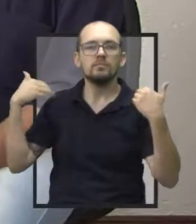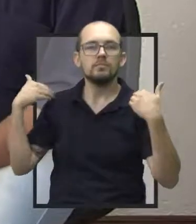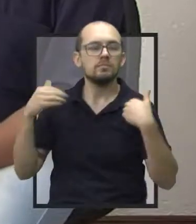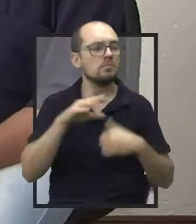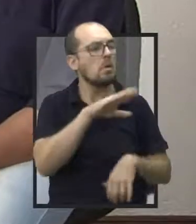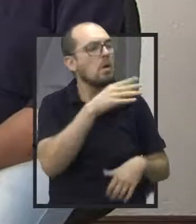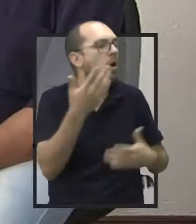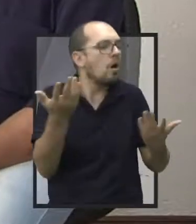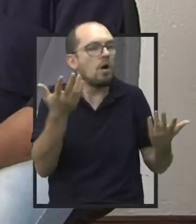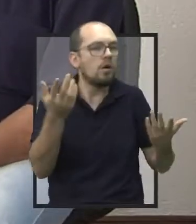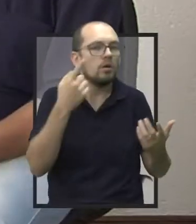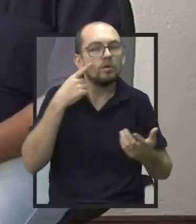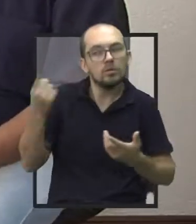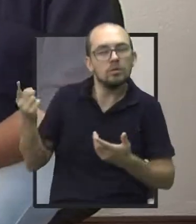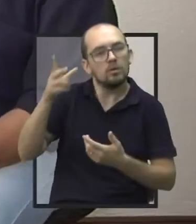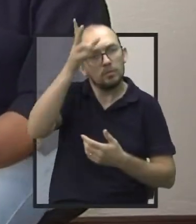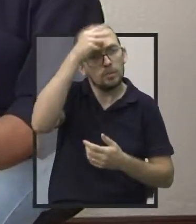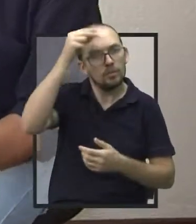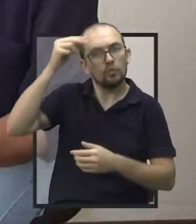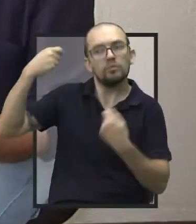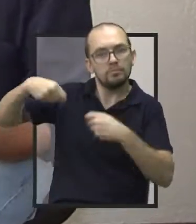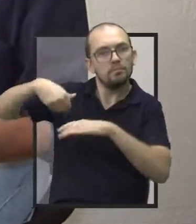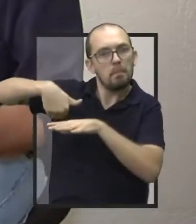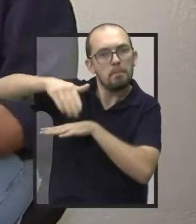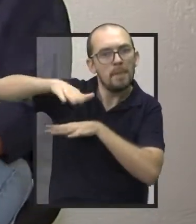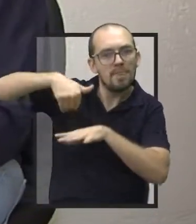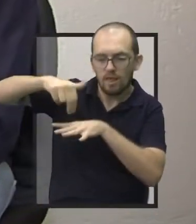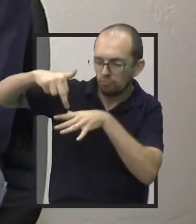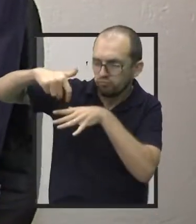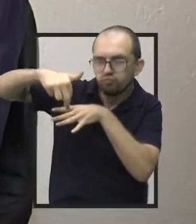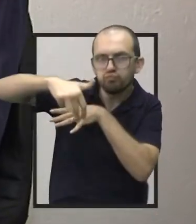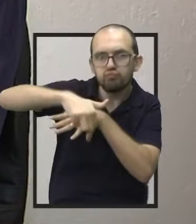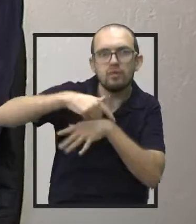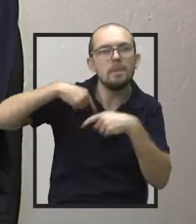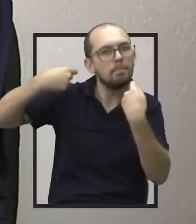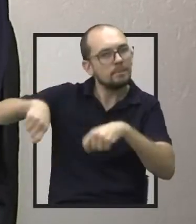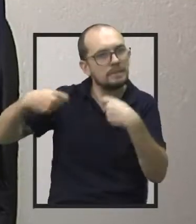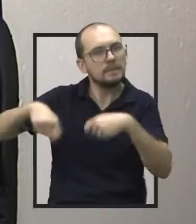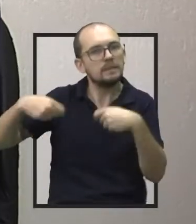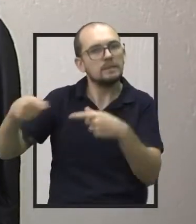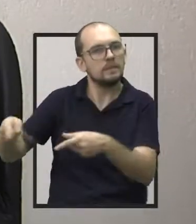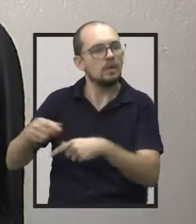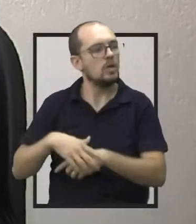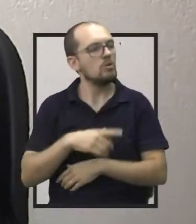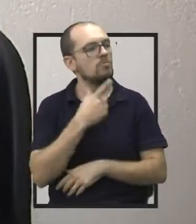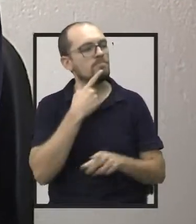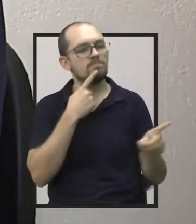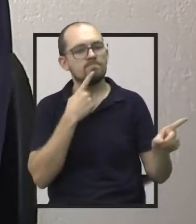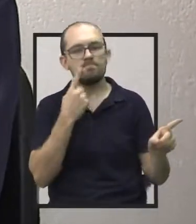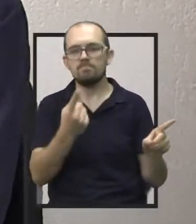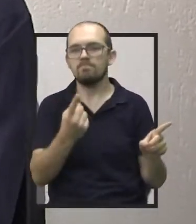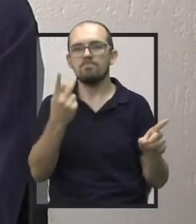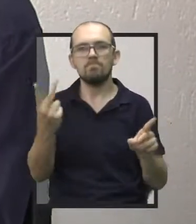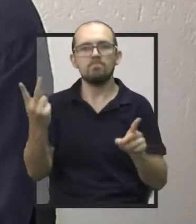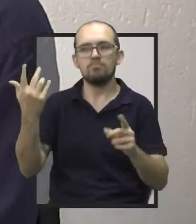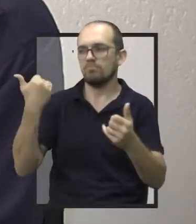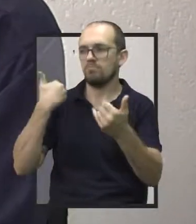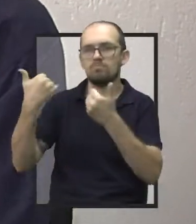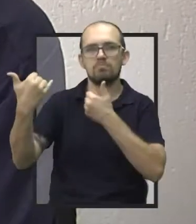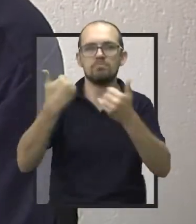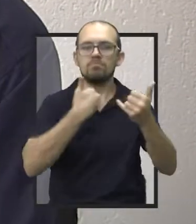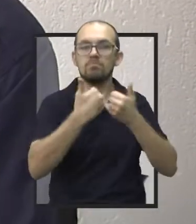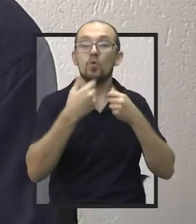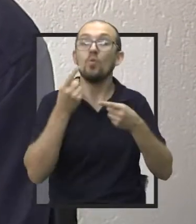é fazer ali uma demarcação do solo como uma faixa de pedestre até porque o estacionamento fica